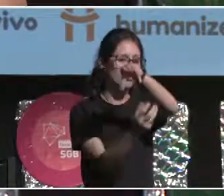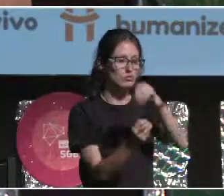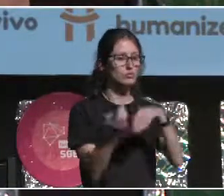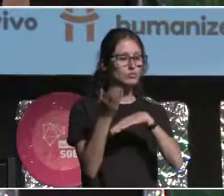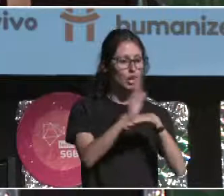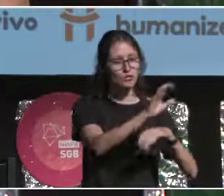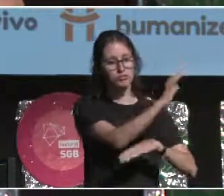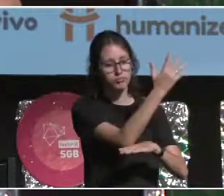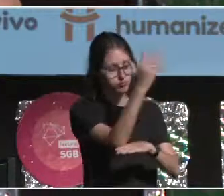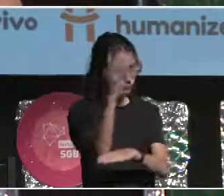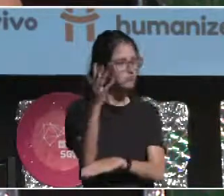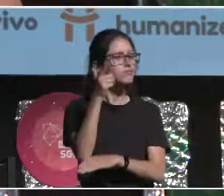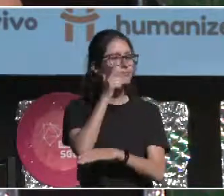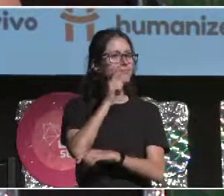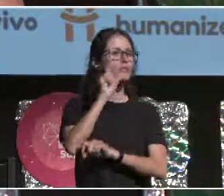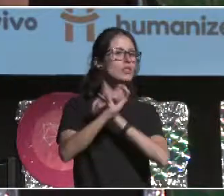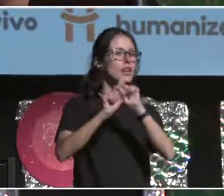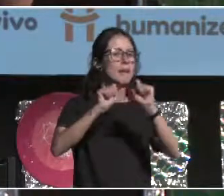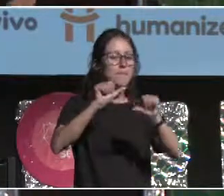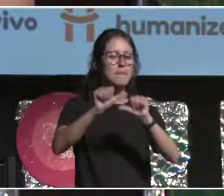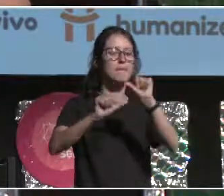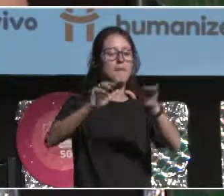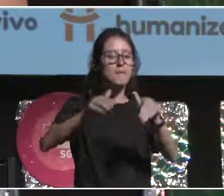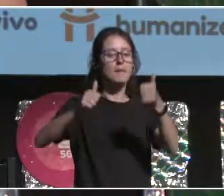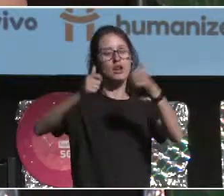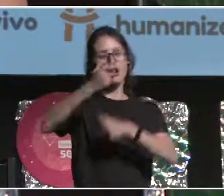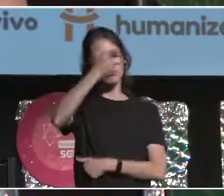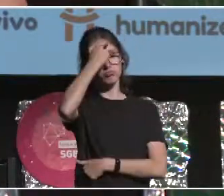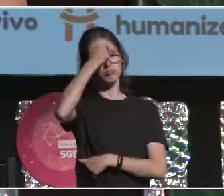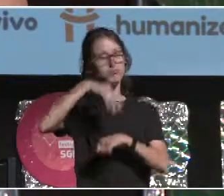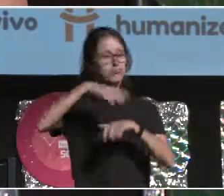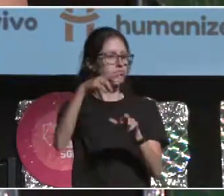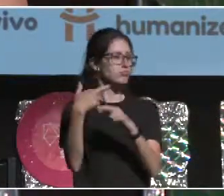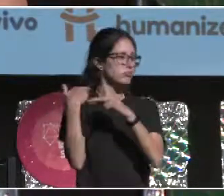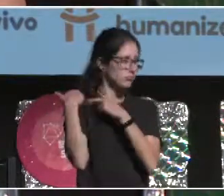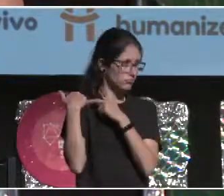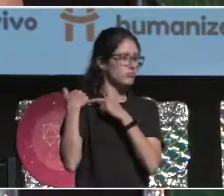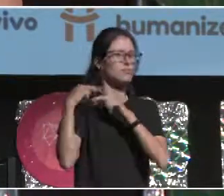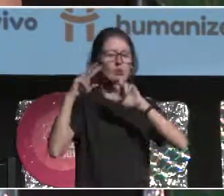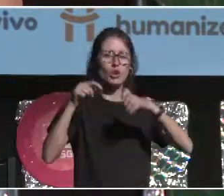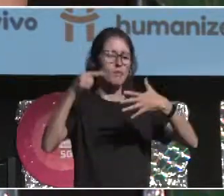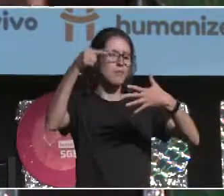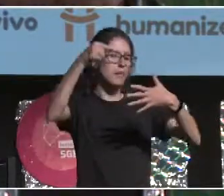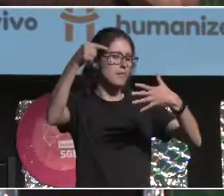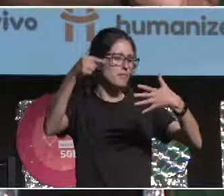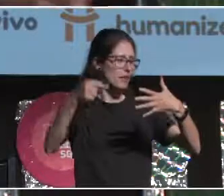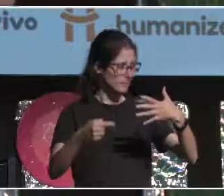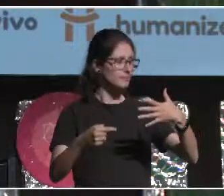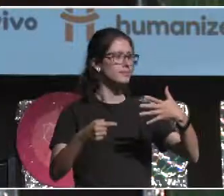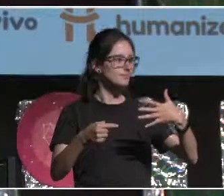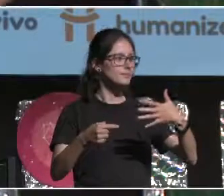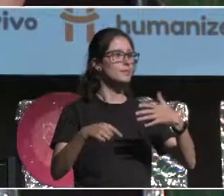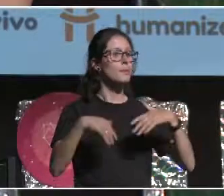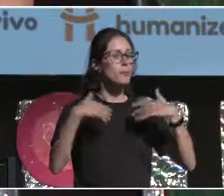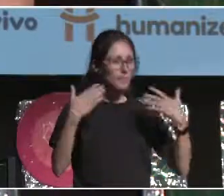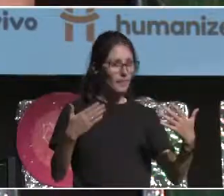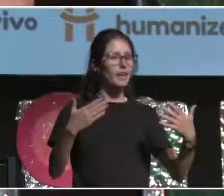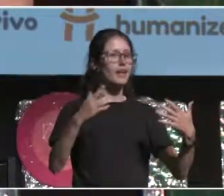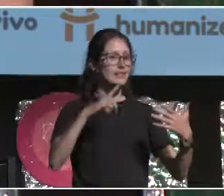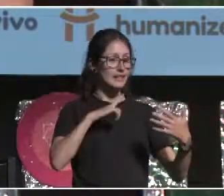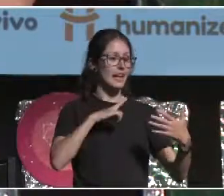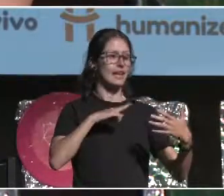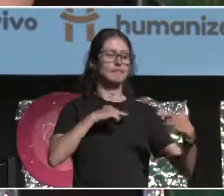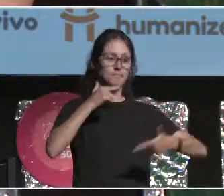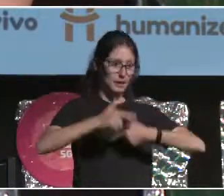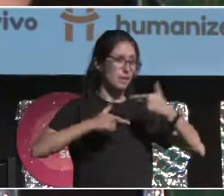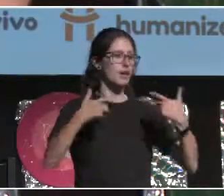sobre o consumo, para que ele seja mais responsável e mais consciente sobre os desafios e oportunidades desse século. A partir todo esse trabalho que a gente